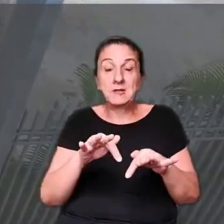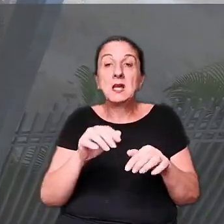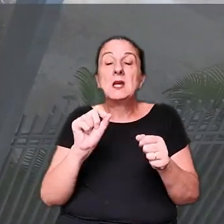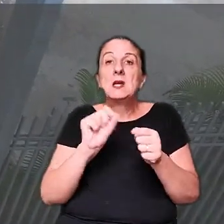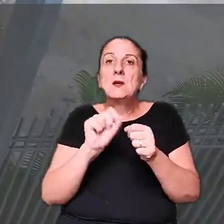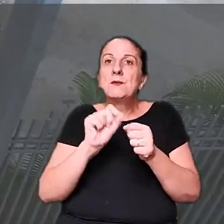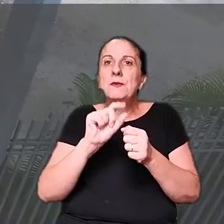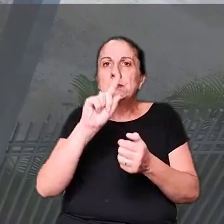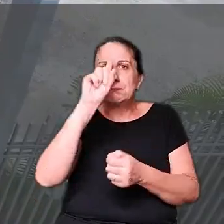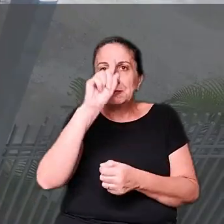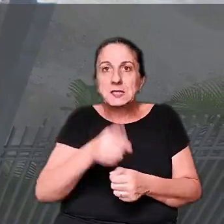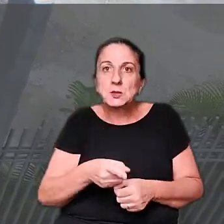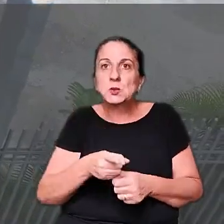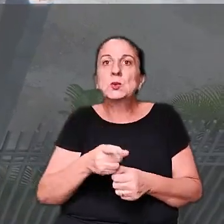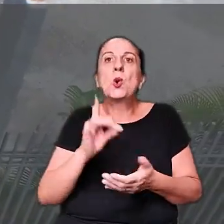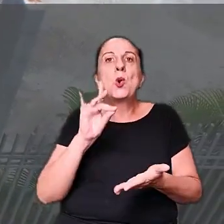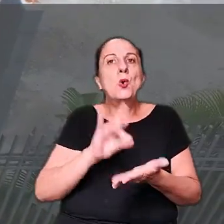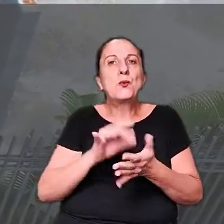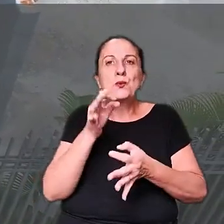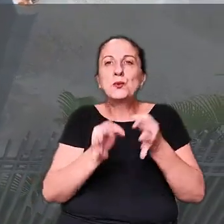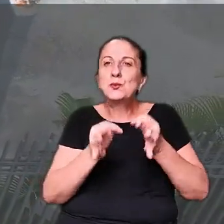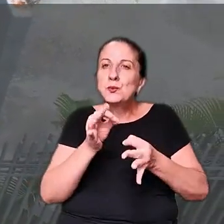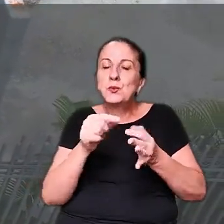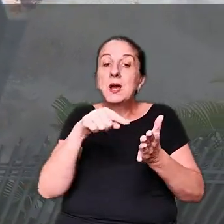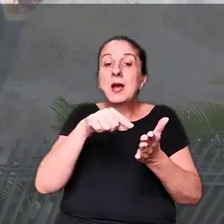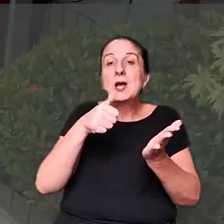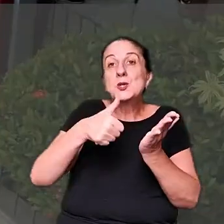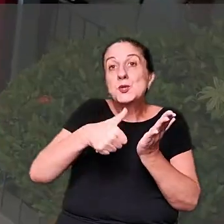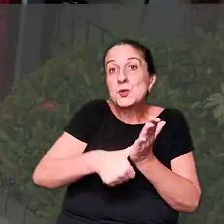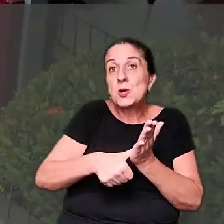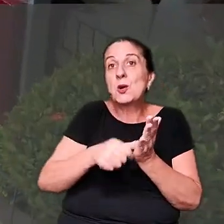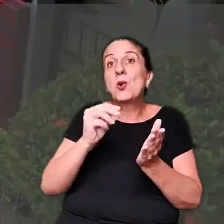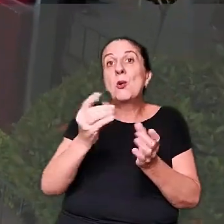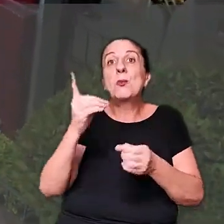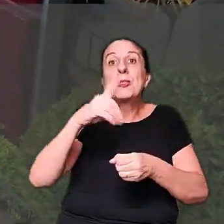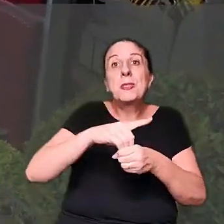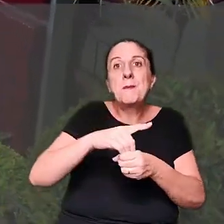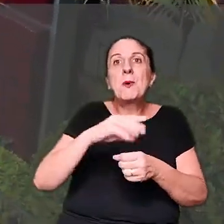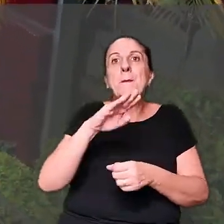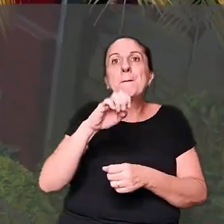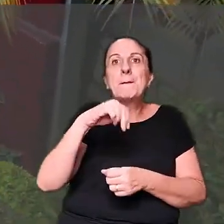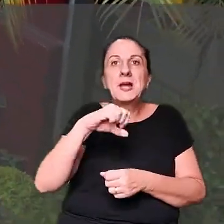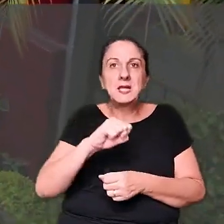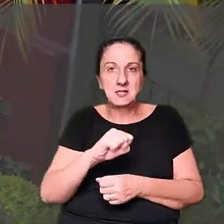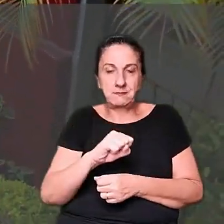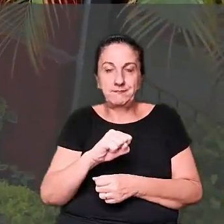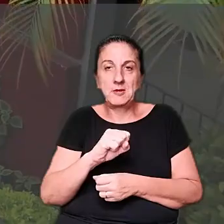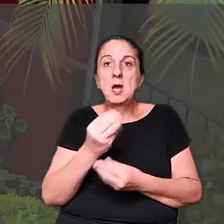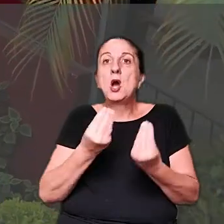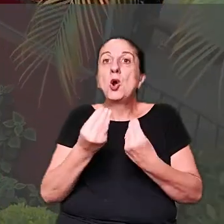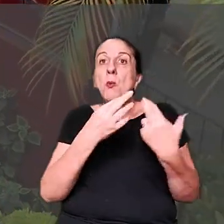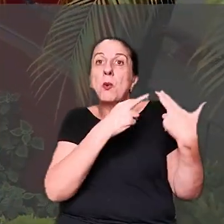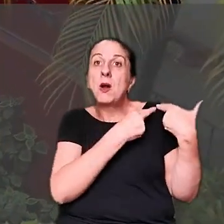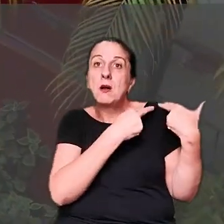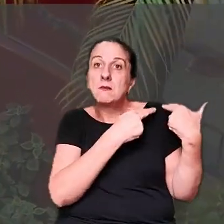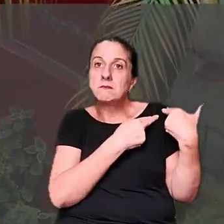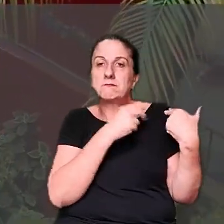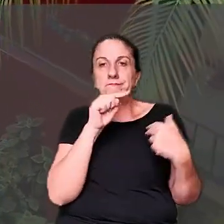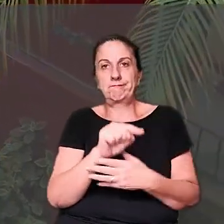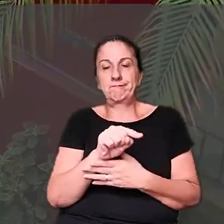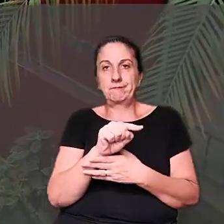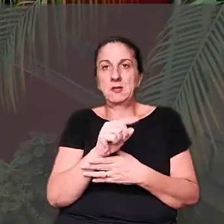Por isso, ao executar a ordem, o oficial de justiça nomeou a sócia como depositária dos bens, ou seja,